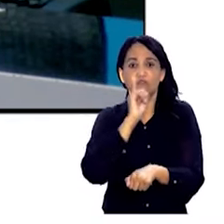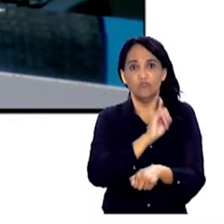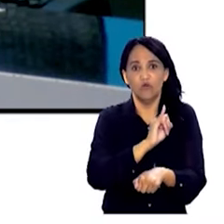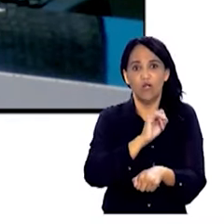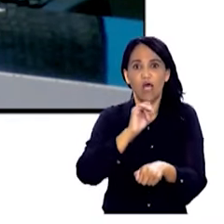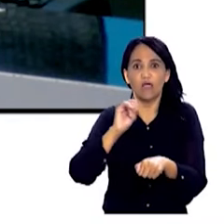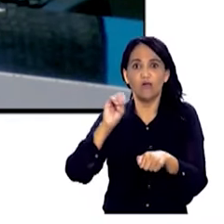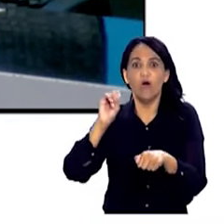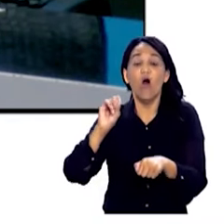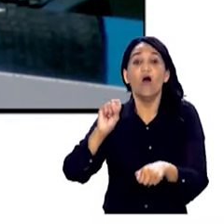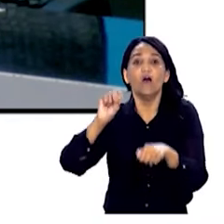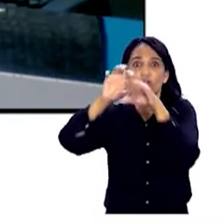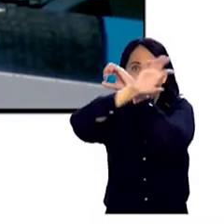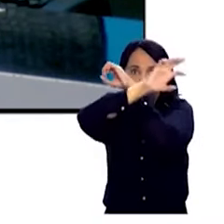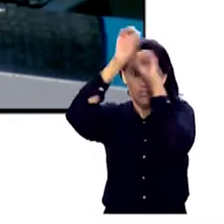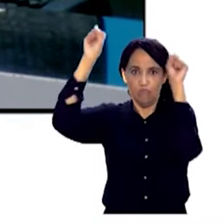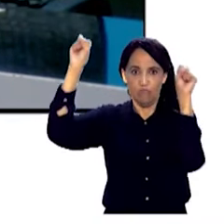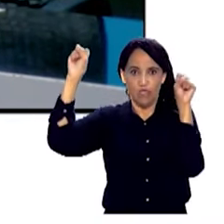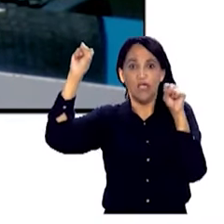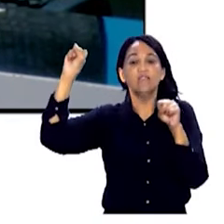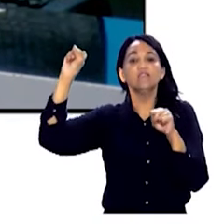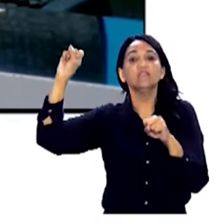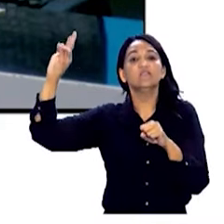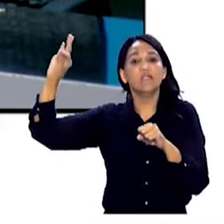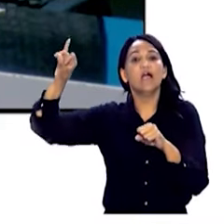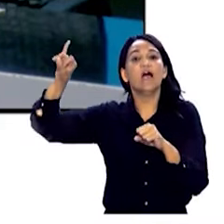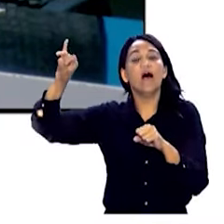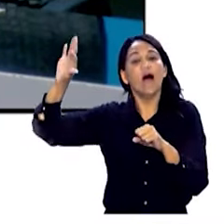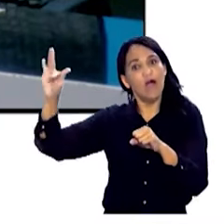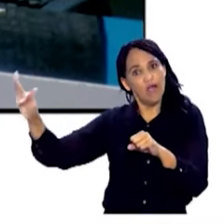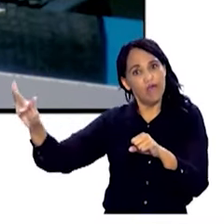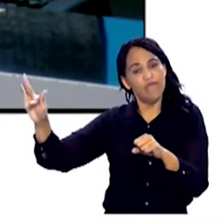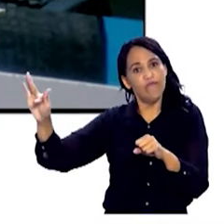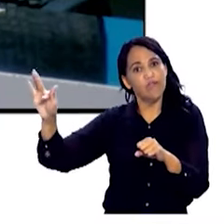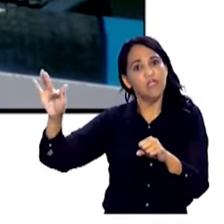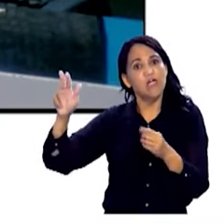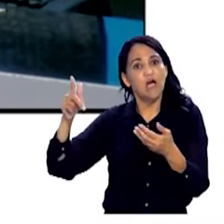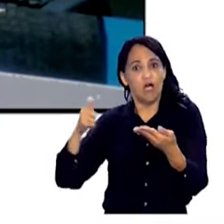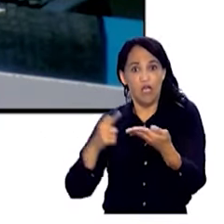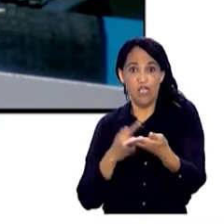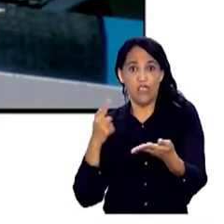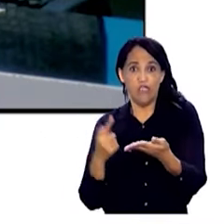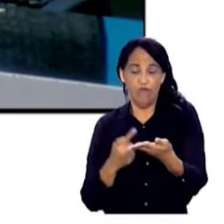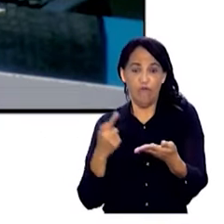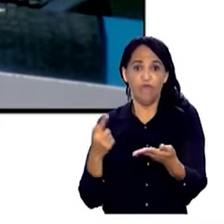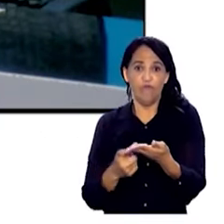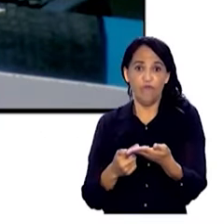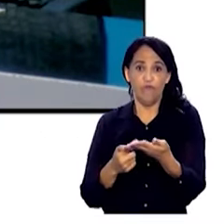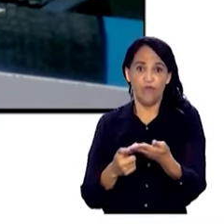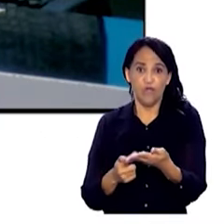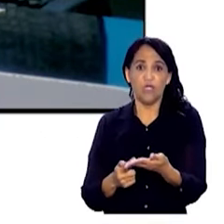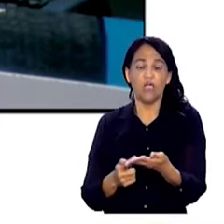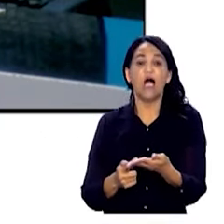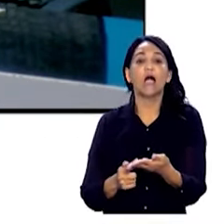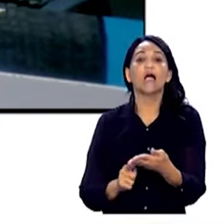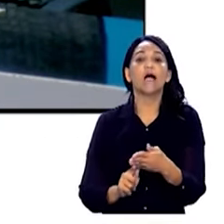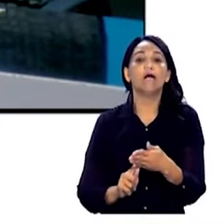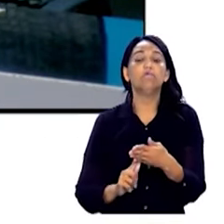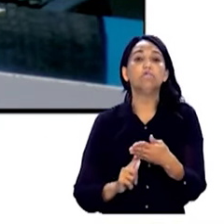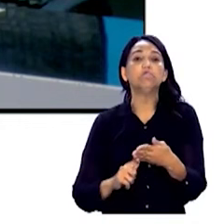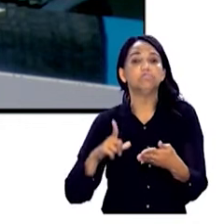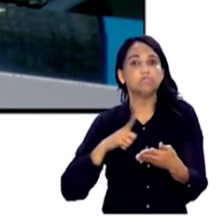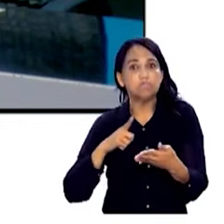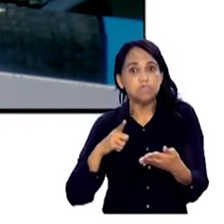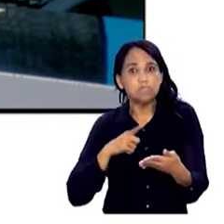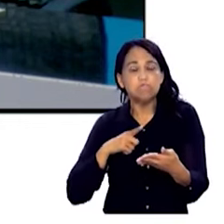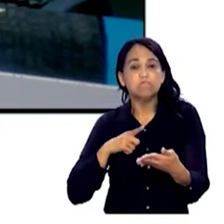autor do livro repercussão geral uma releitura do direito vigente atualmente na sua segunda edição com